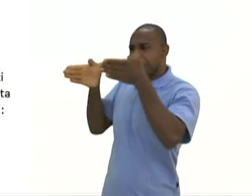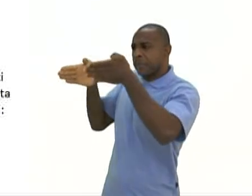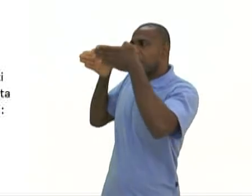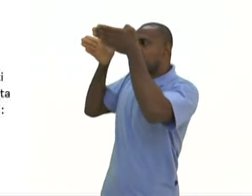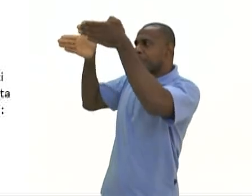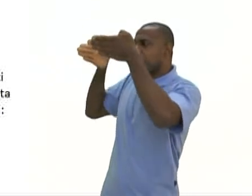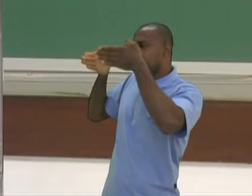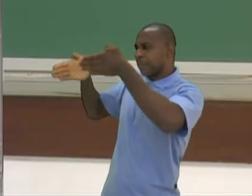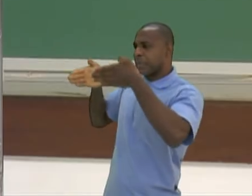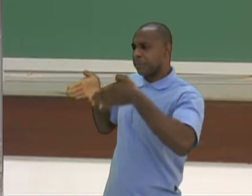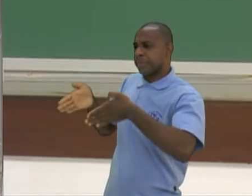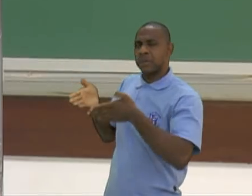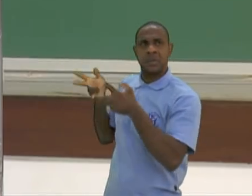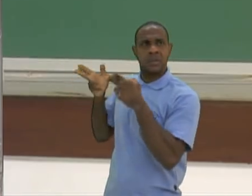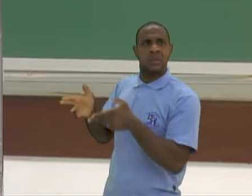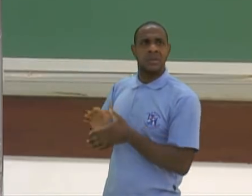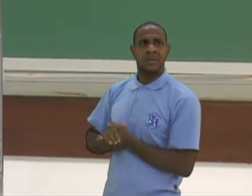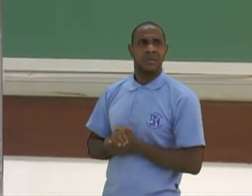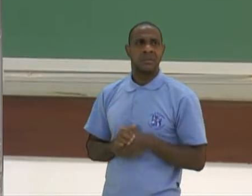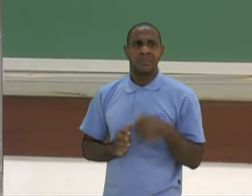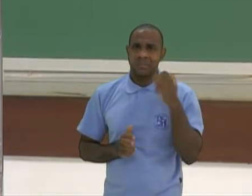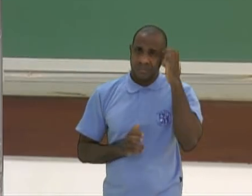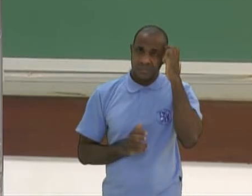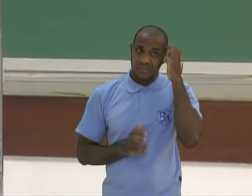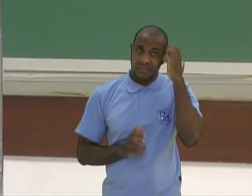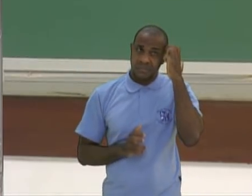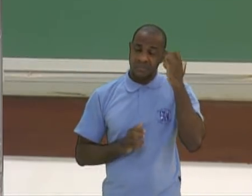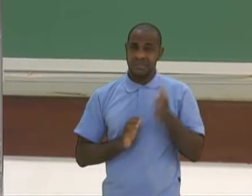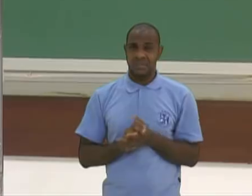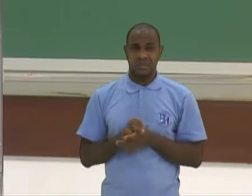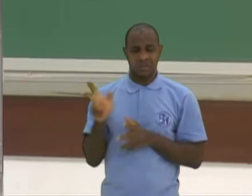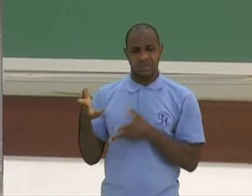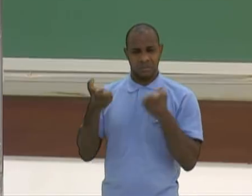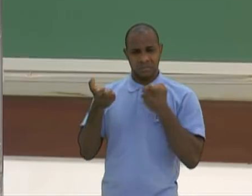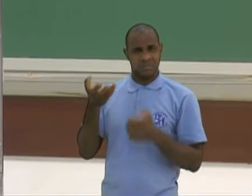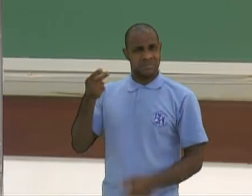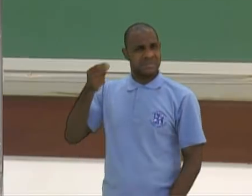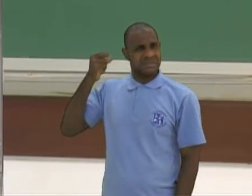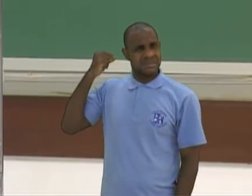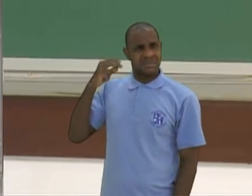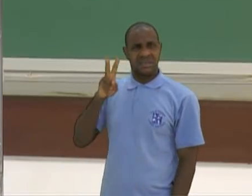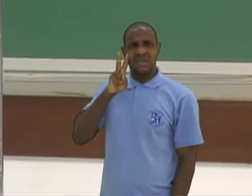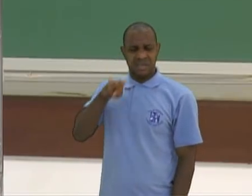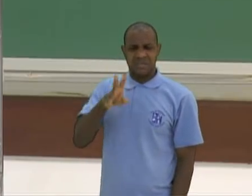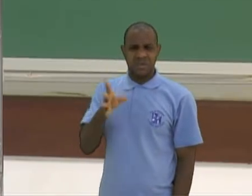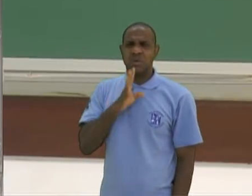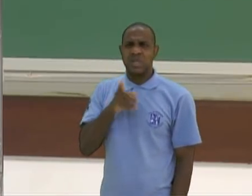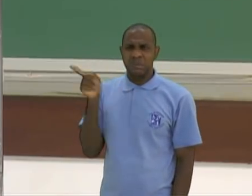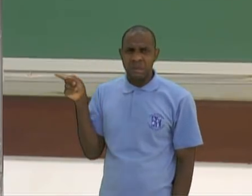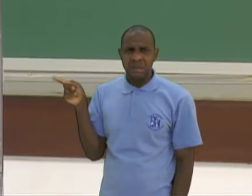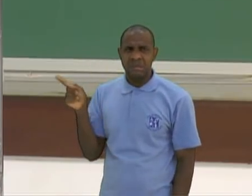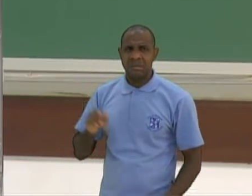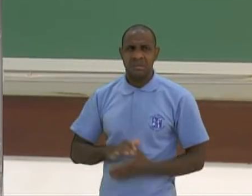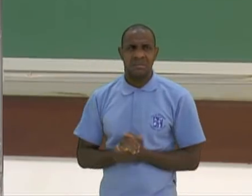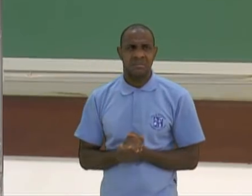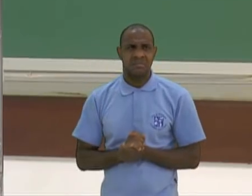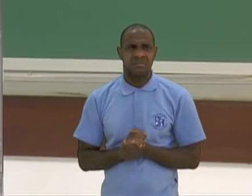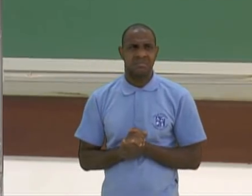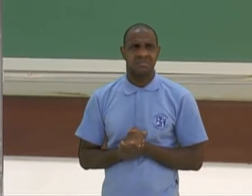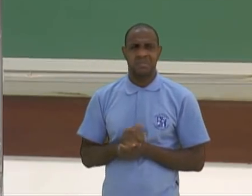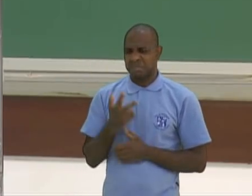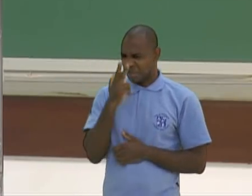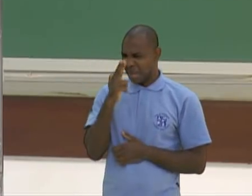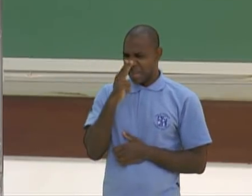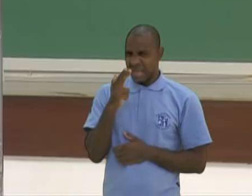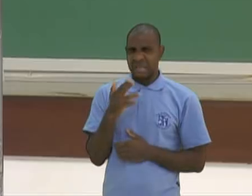laterais. Alguém já viu alguma coisa parecida nos dias de hoje? Já foi a algum lugar que é parecido? Professor, não parece cemitério isso